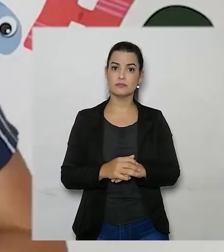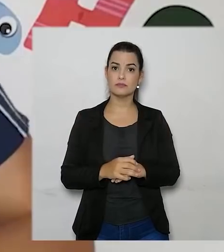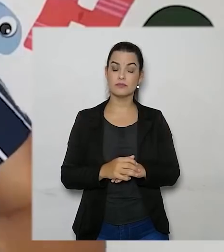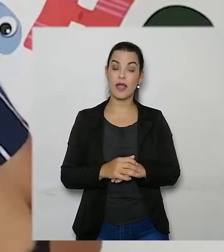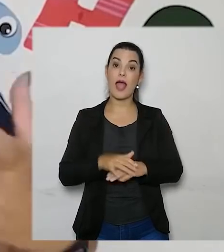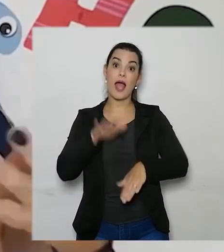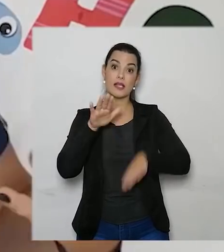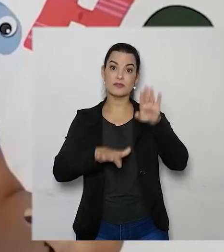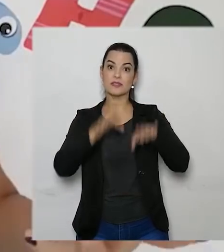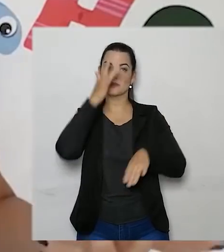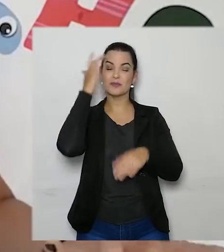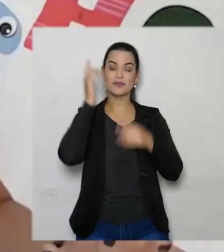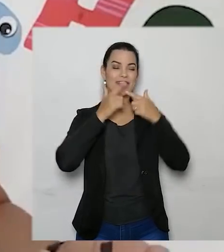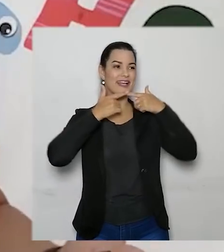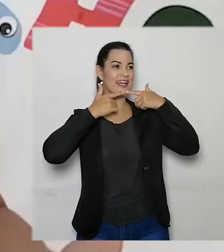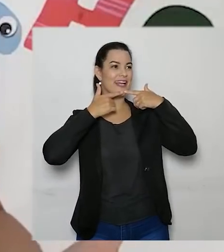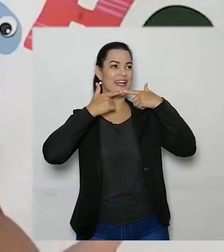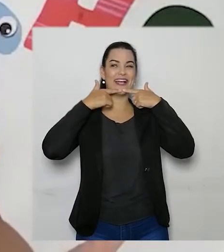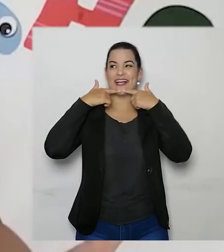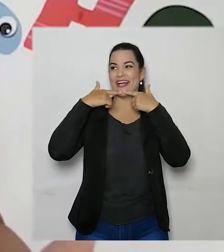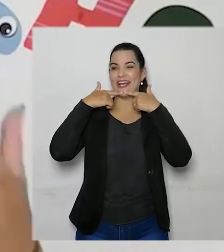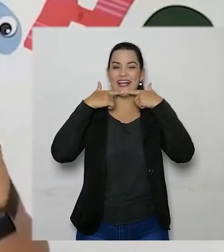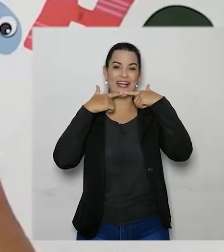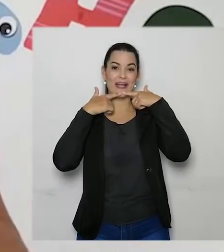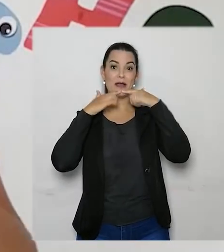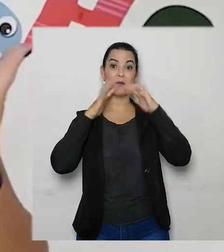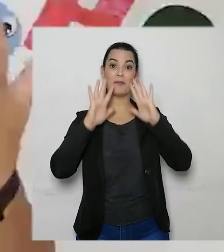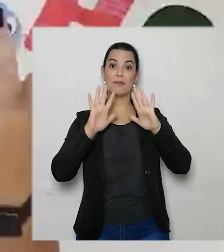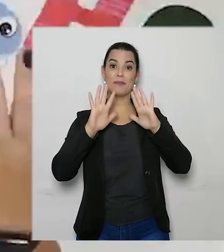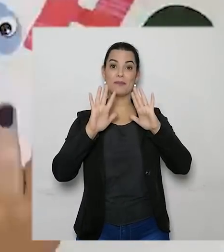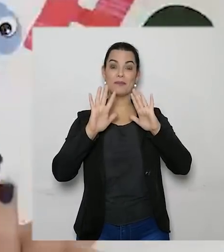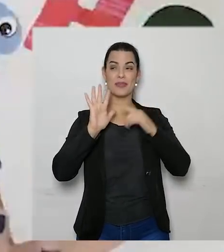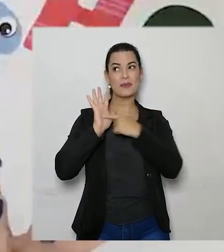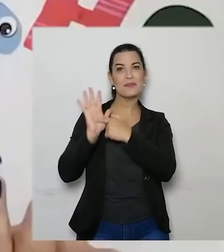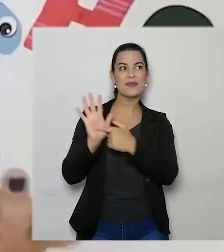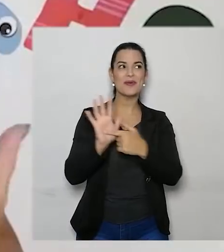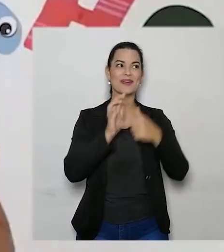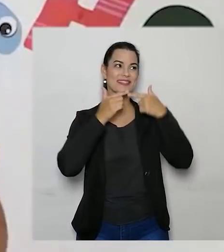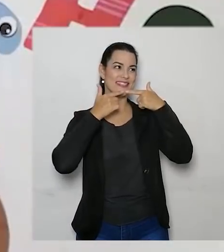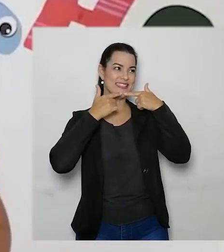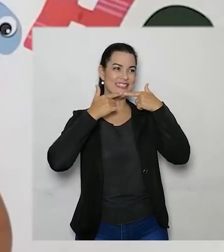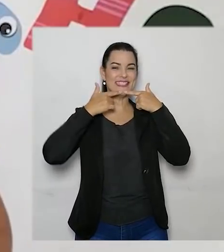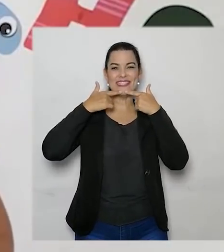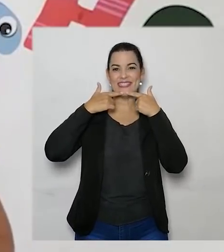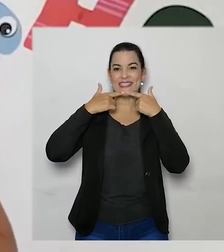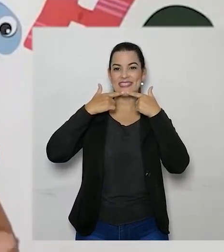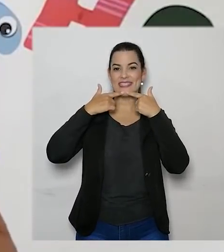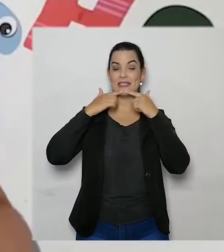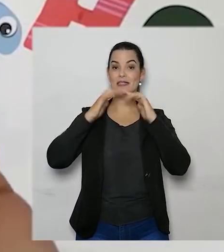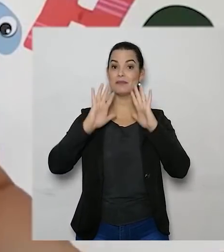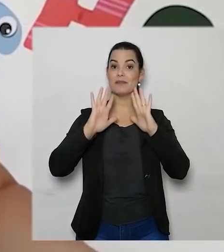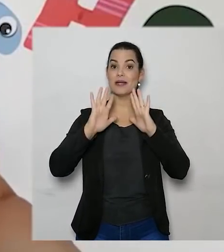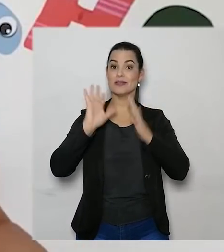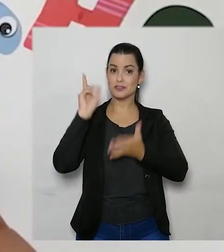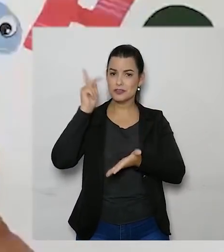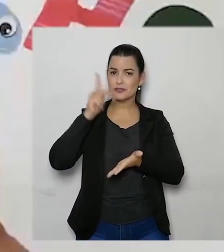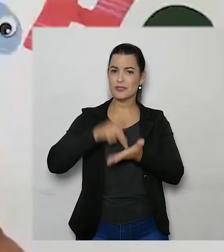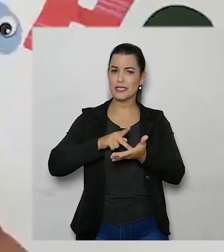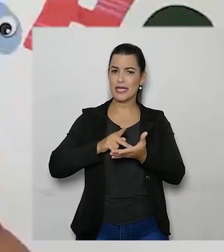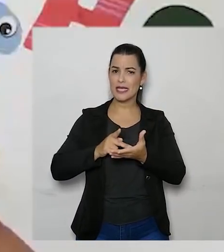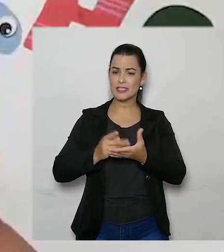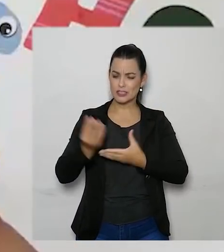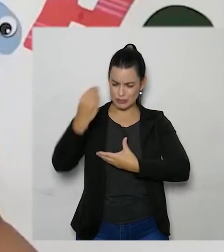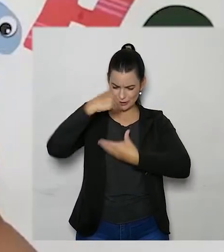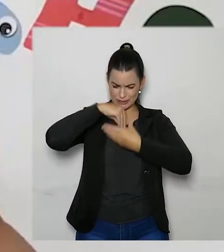estou sorrindo, alegre e contente, mostrando isso com um sorriso, que eu